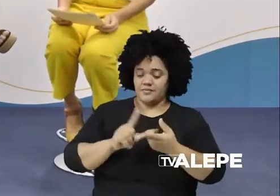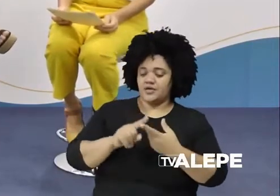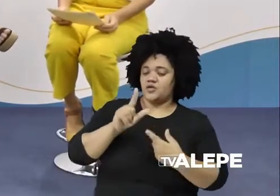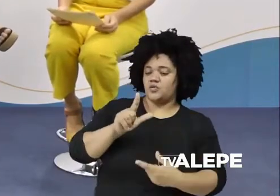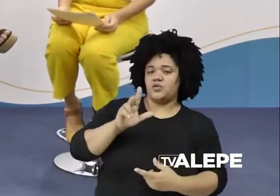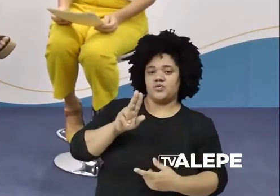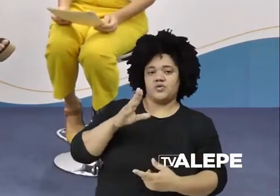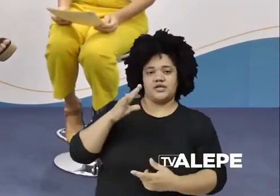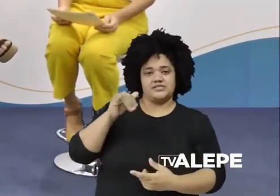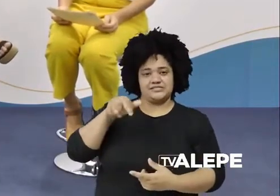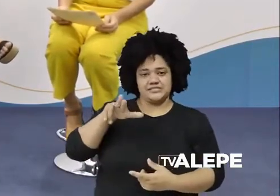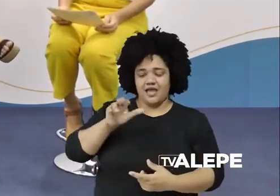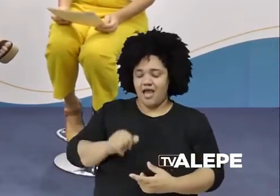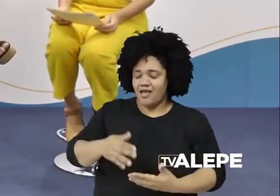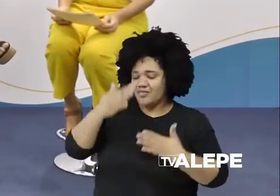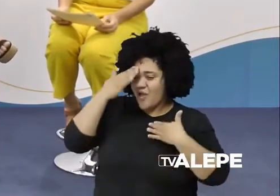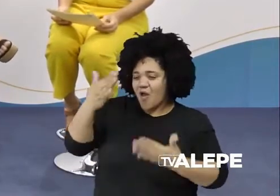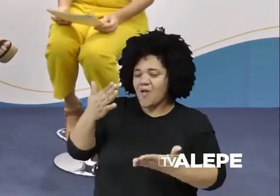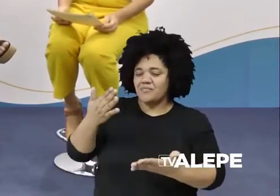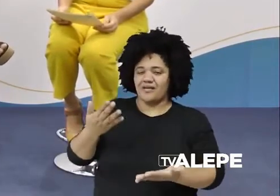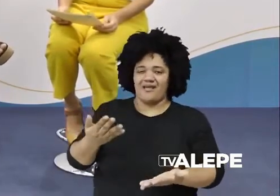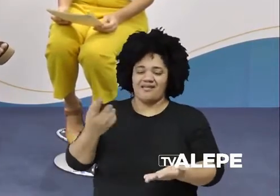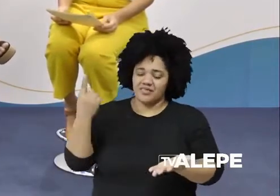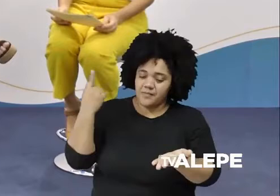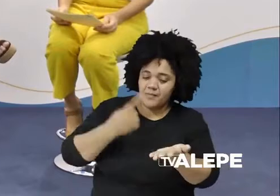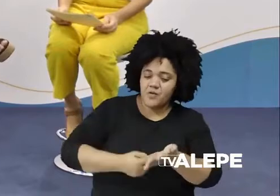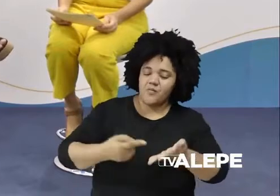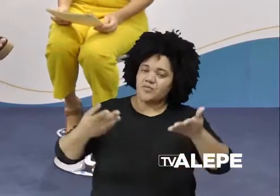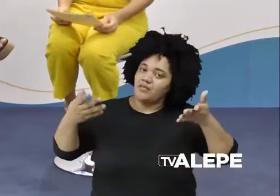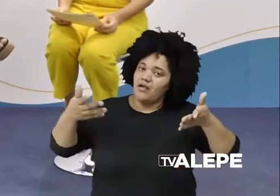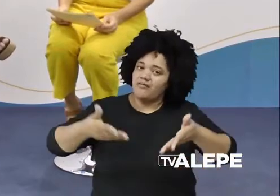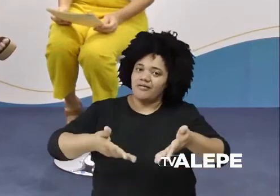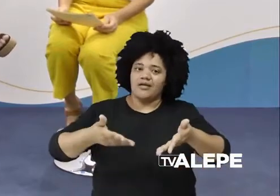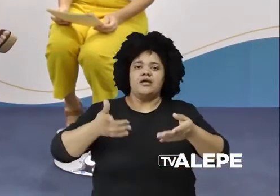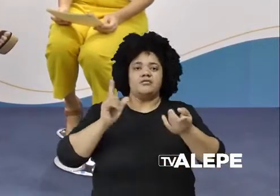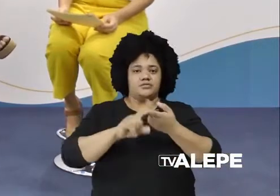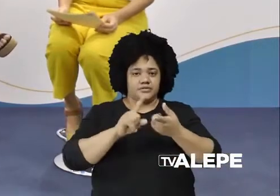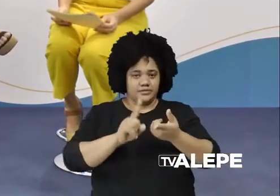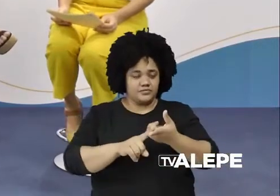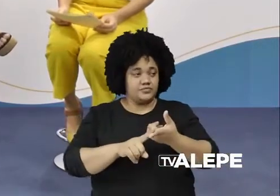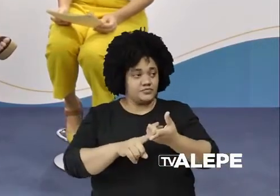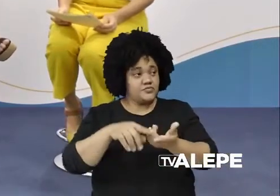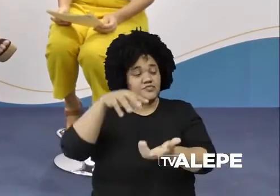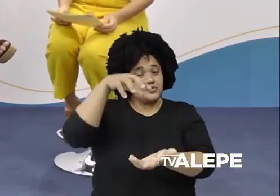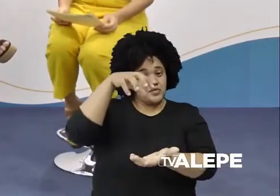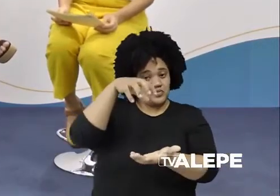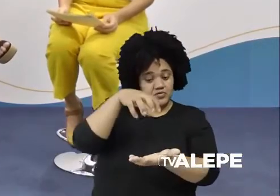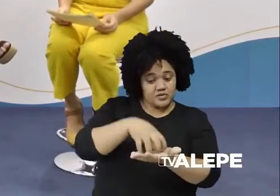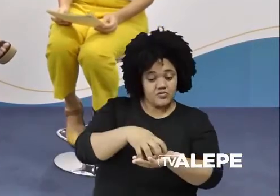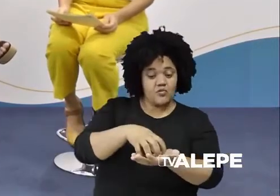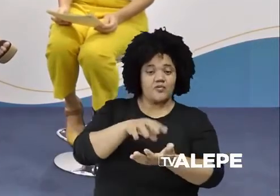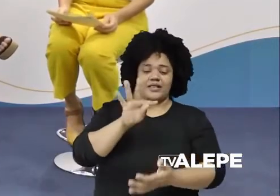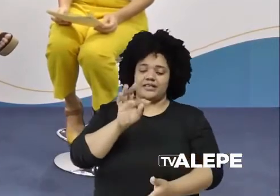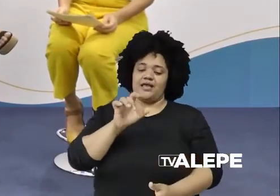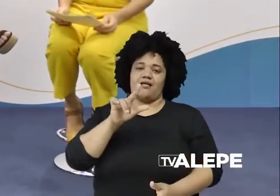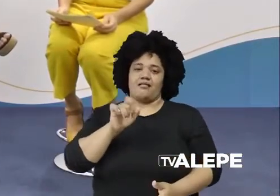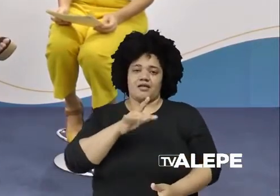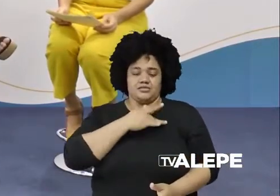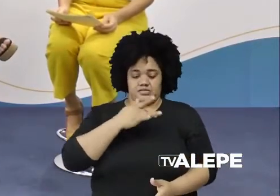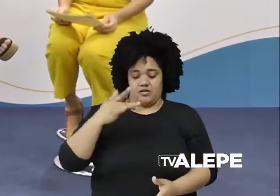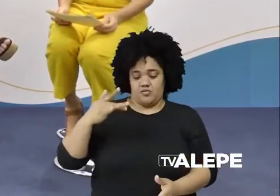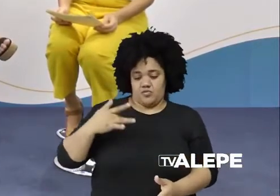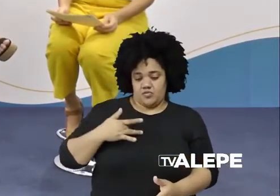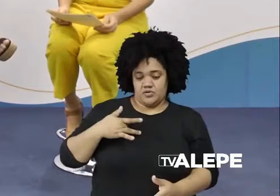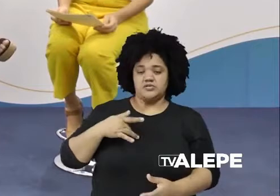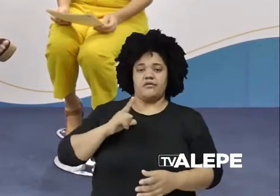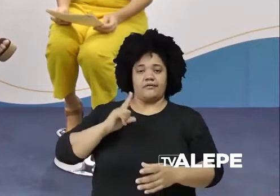Xavier. Muito obrigada pela oportunidade de estar aqui. Eu faço também parte do núcleo de telesaúde na